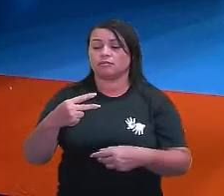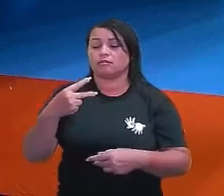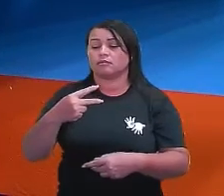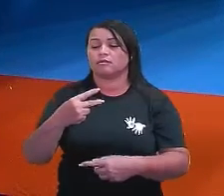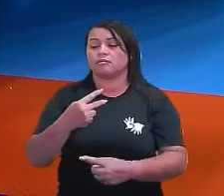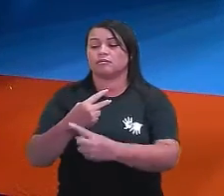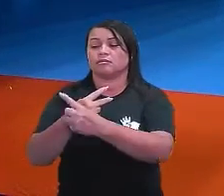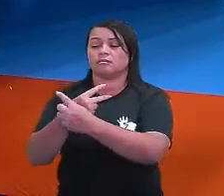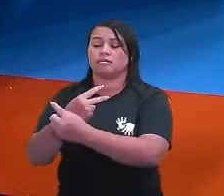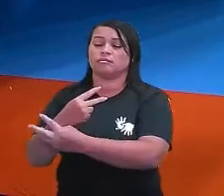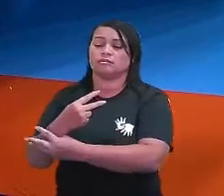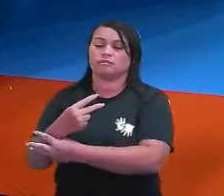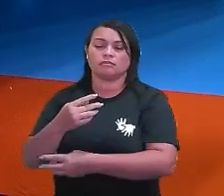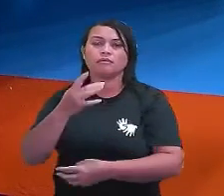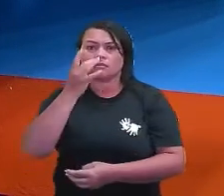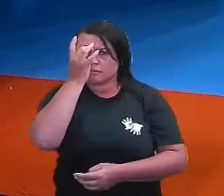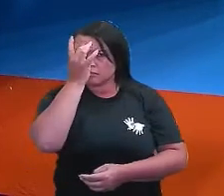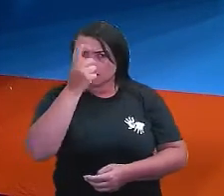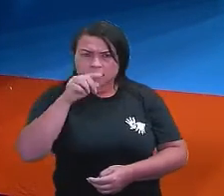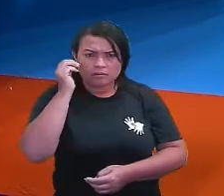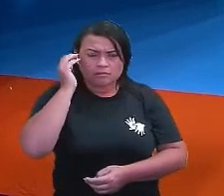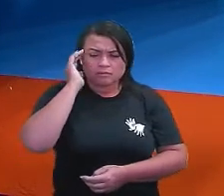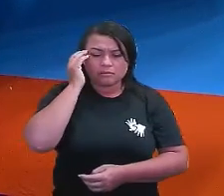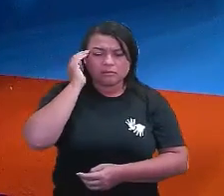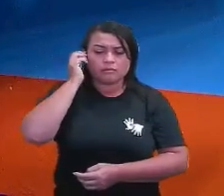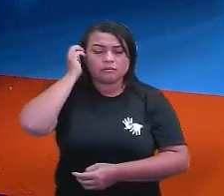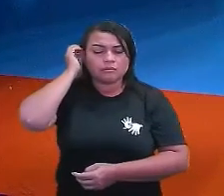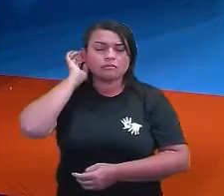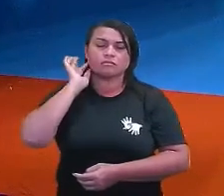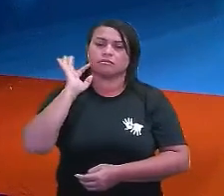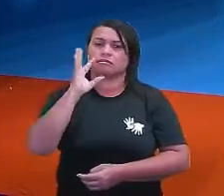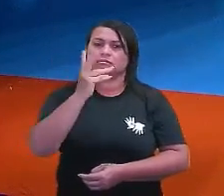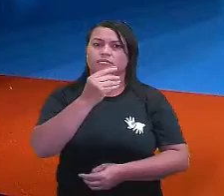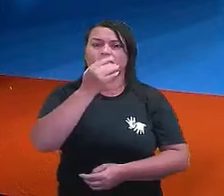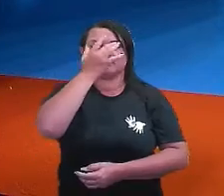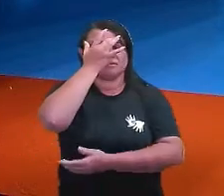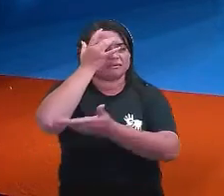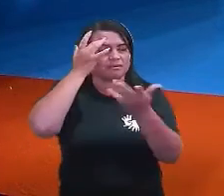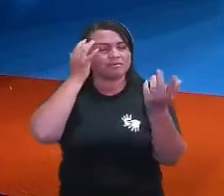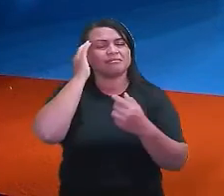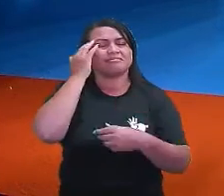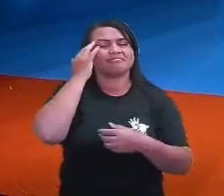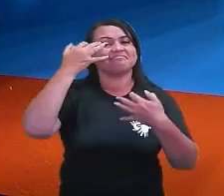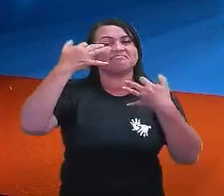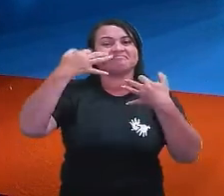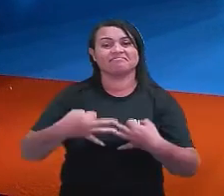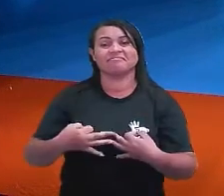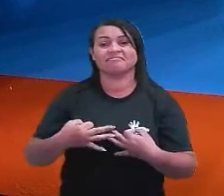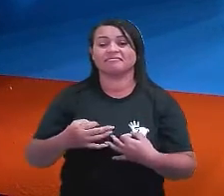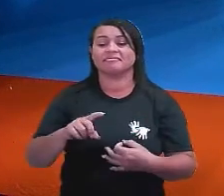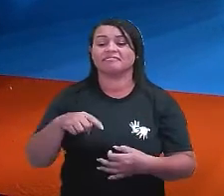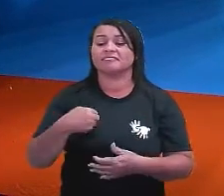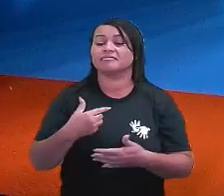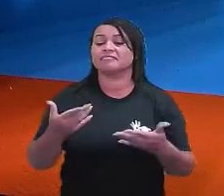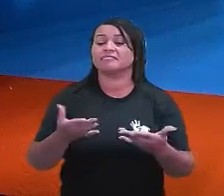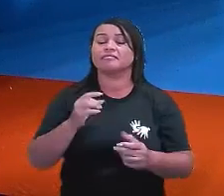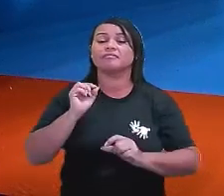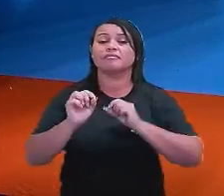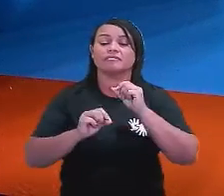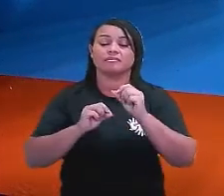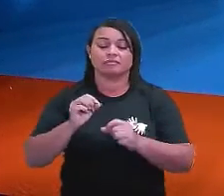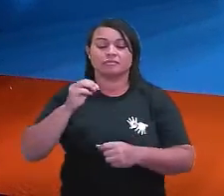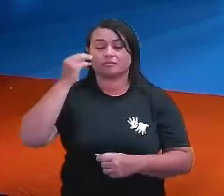certo? Ficou fácil, tá vendo? Todo mundo entendeu, tenho certeza. O que a gente vai fazer agora